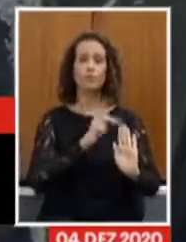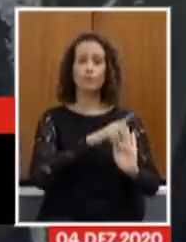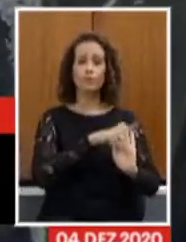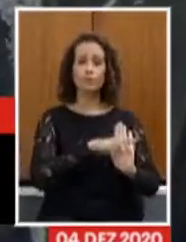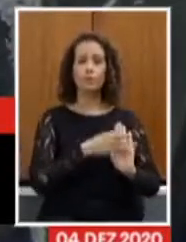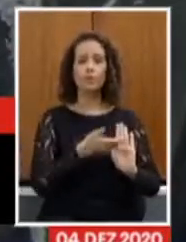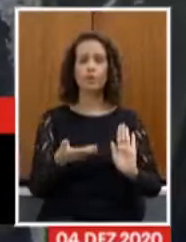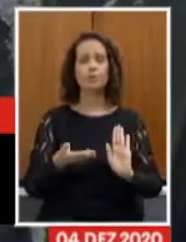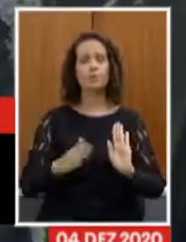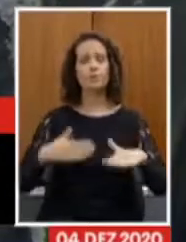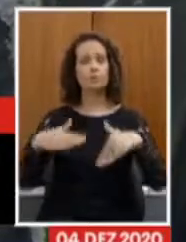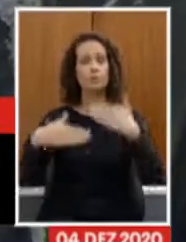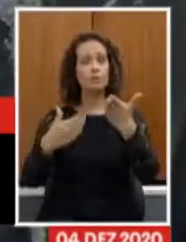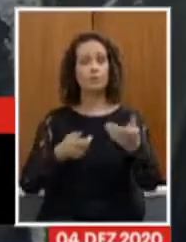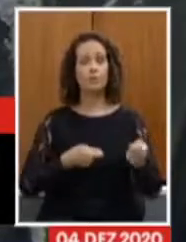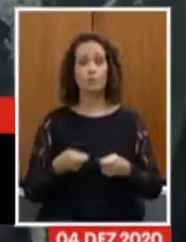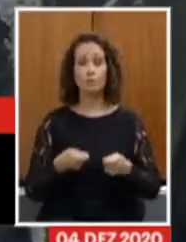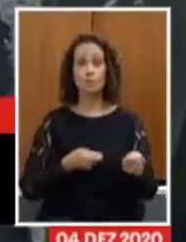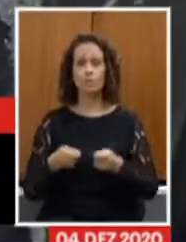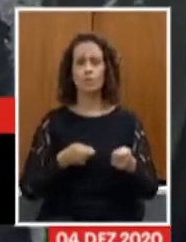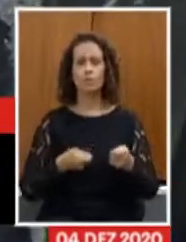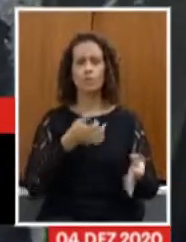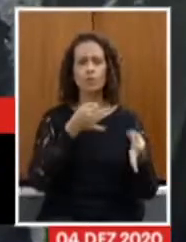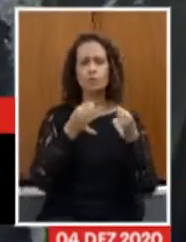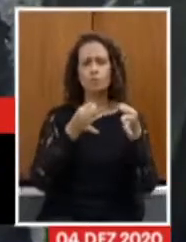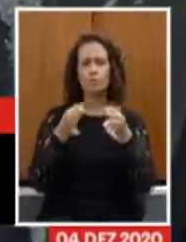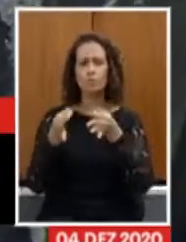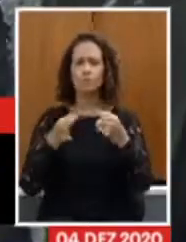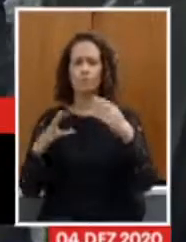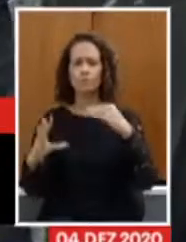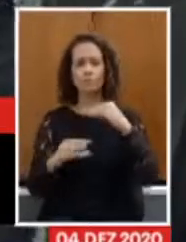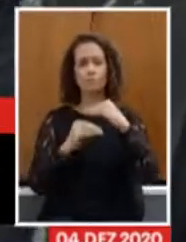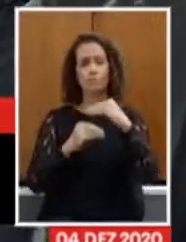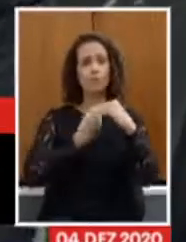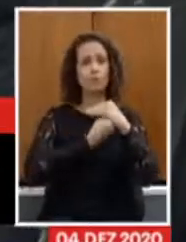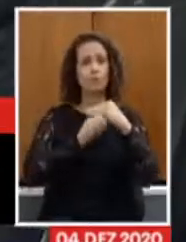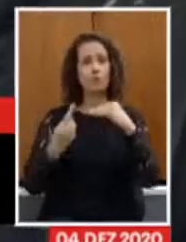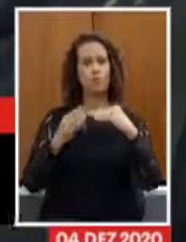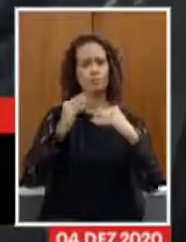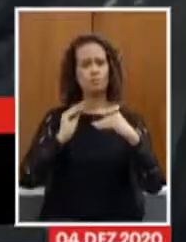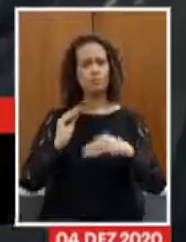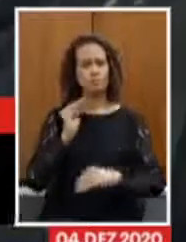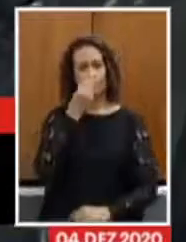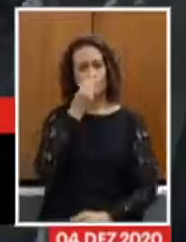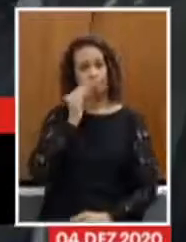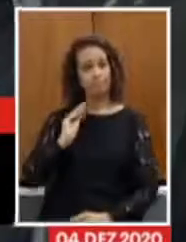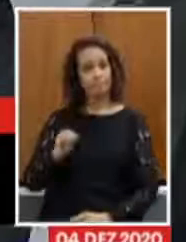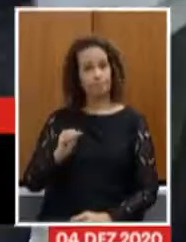Econômico, que opina pela rejeição da emenda número 1.